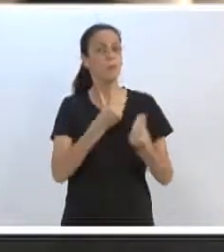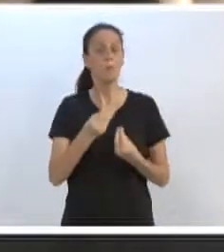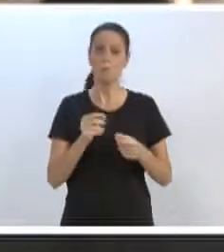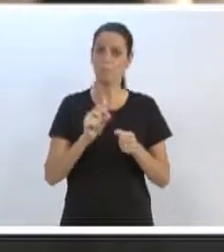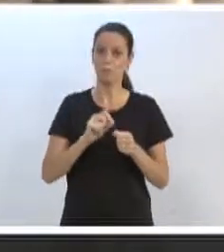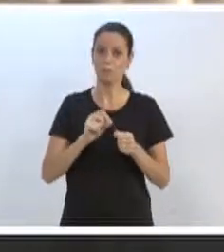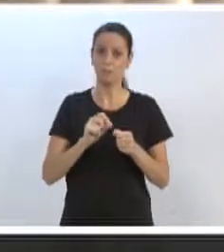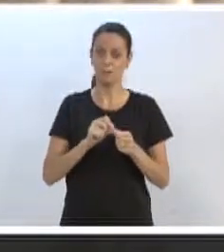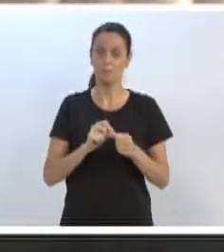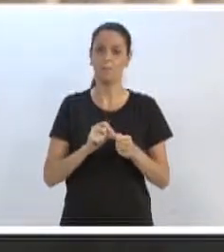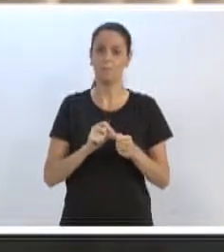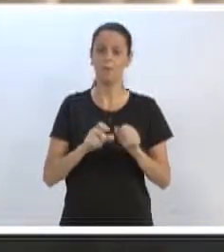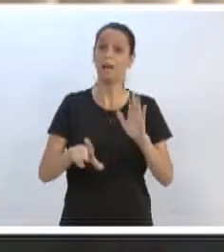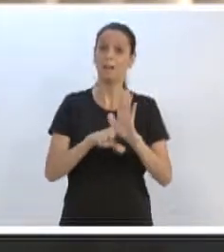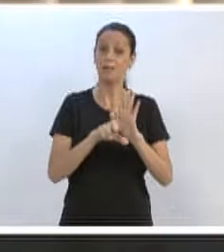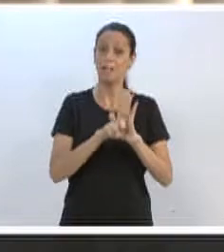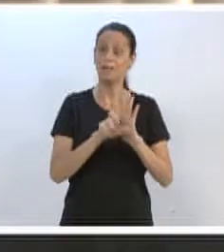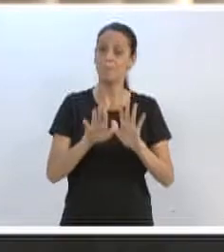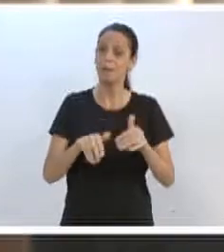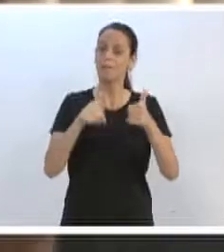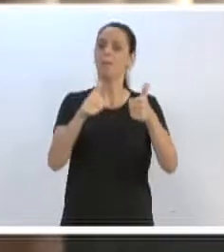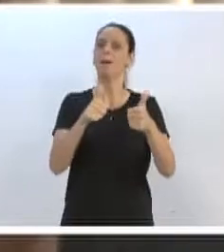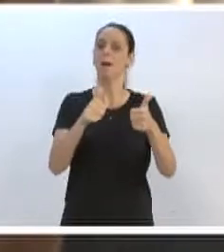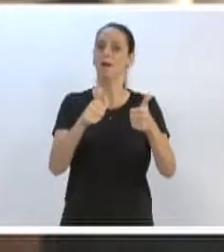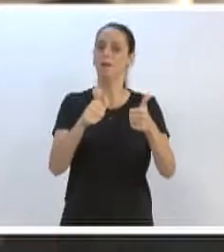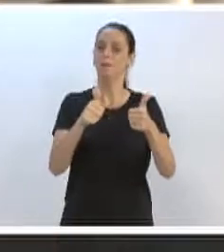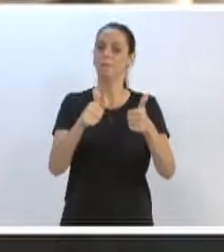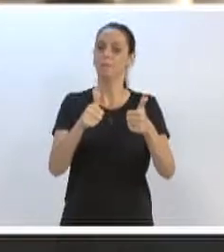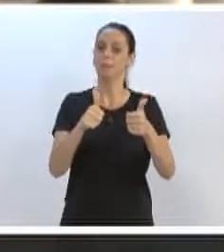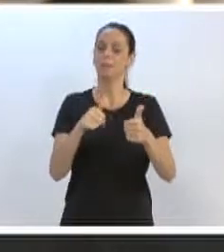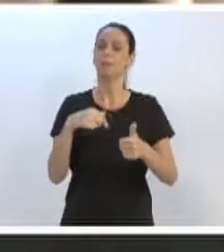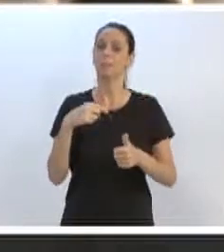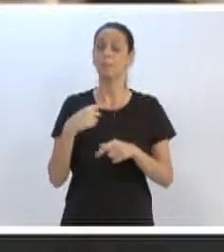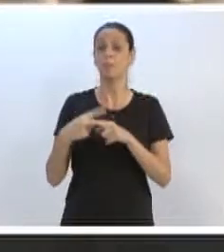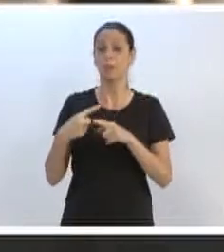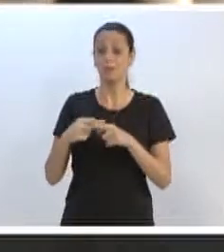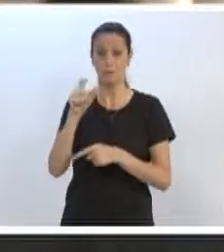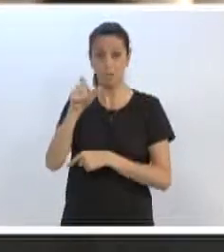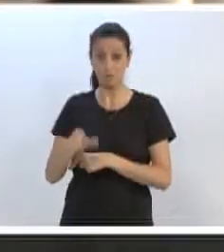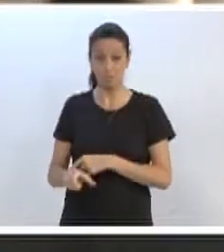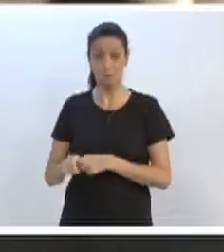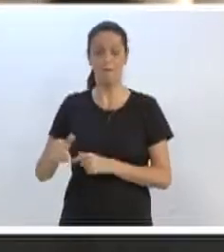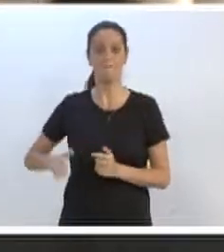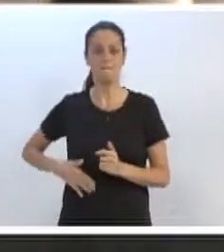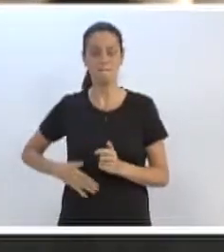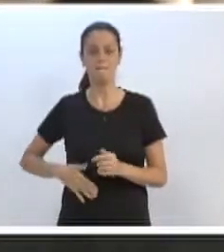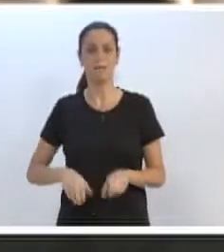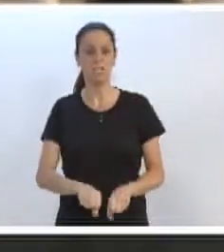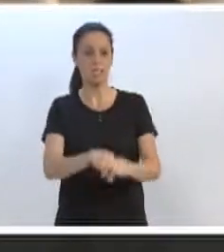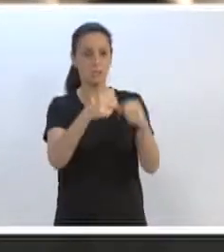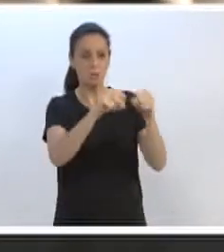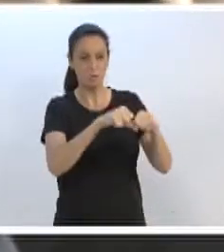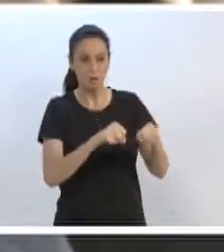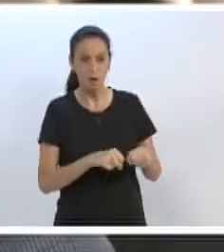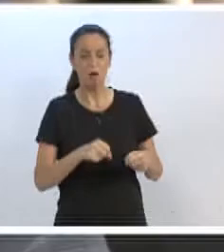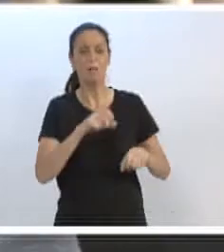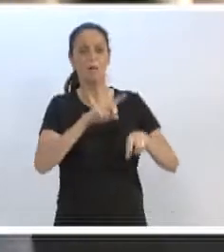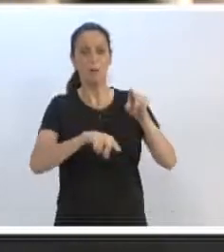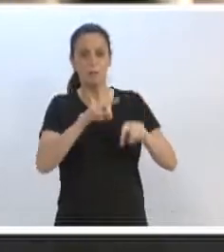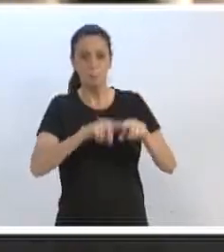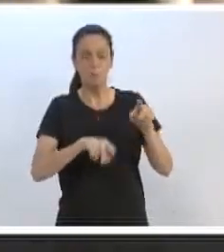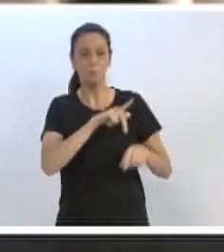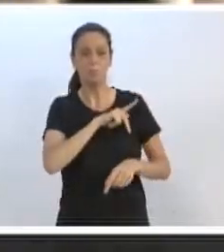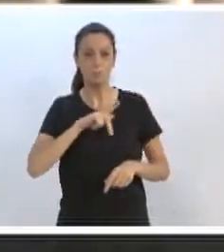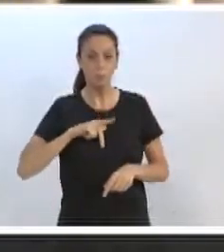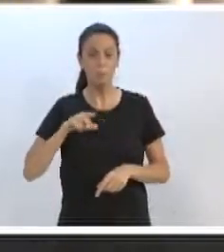a fortalecer a lei, para que a gente possa realmente coibir essa meia dúzia de vândalos que não tem o que fazer. Parabéns pela sua colocação.